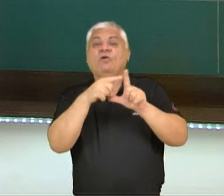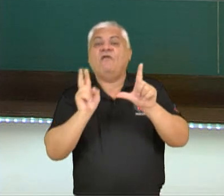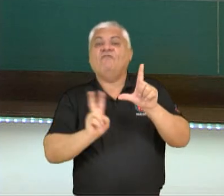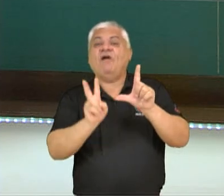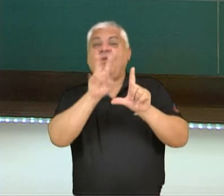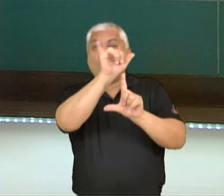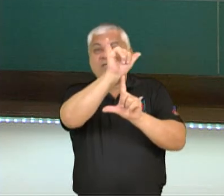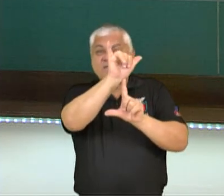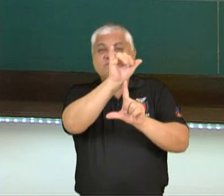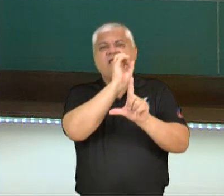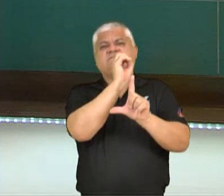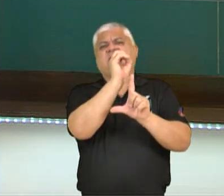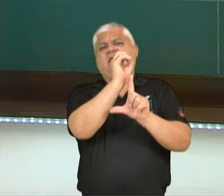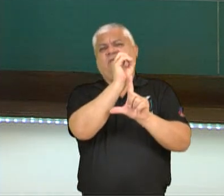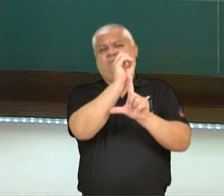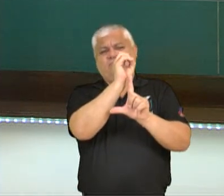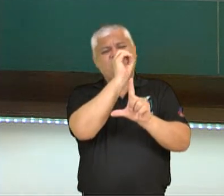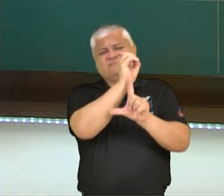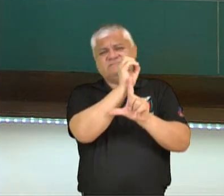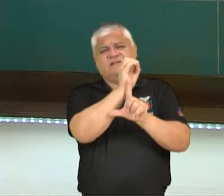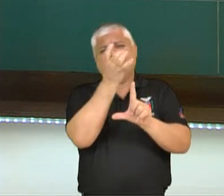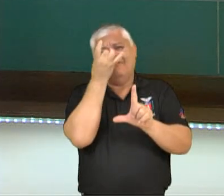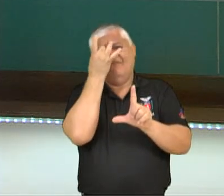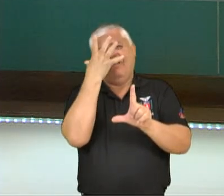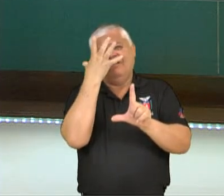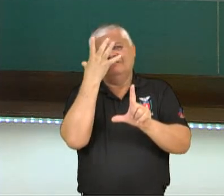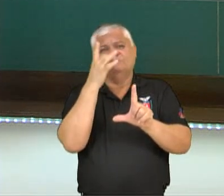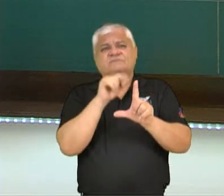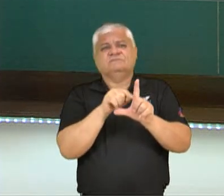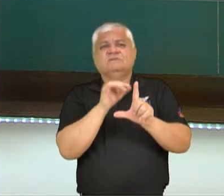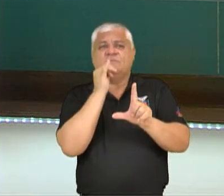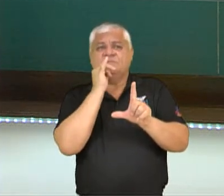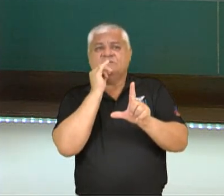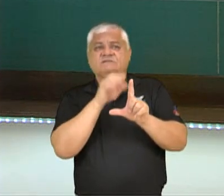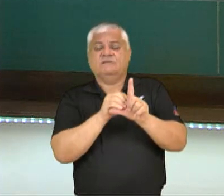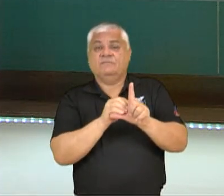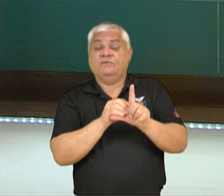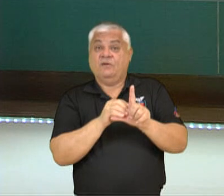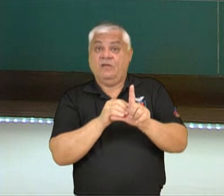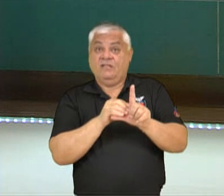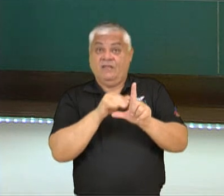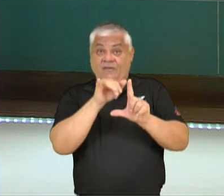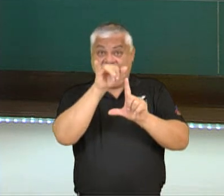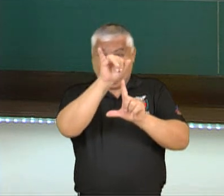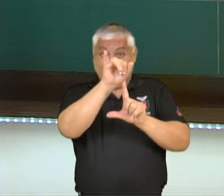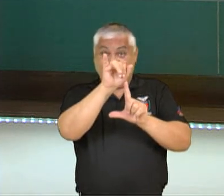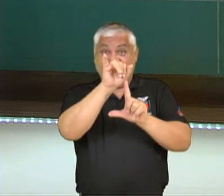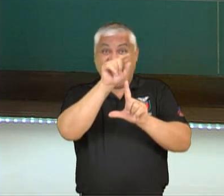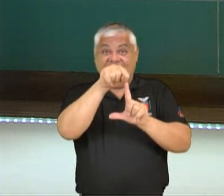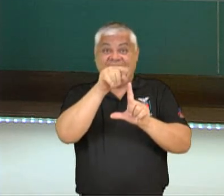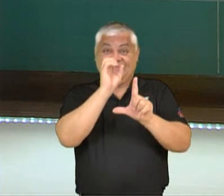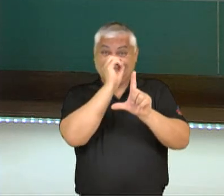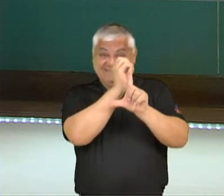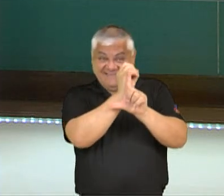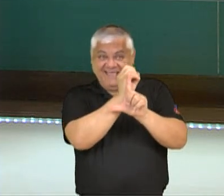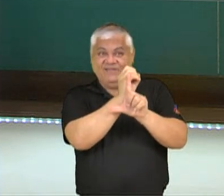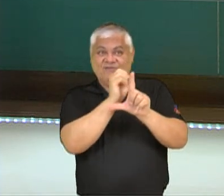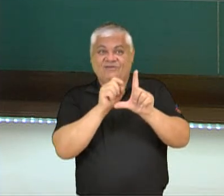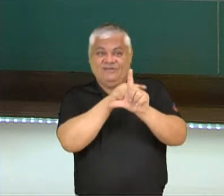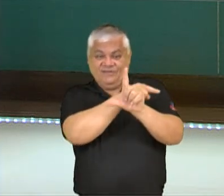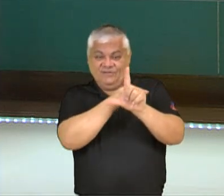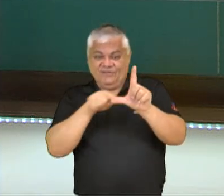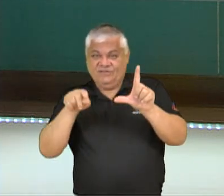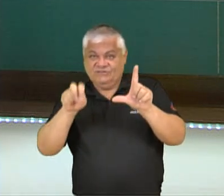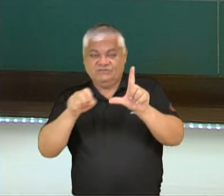y é zero. Então é fácil observar isso no gráfico, né? Conseguimos verificar que as raízes dessa função que aparece aqui é